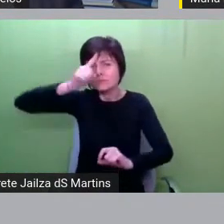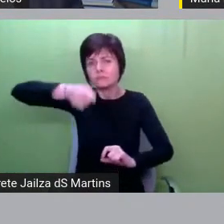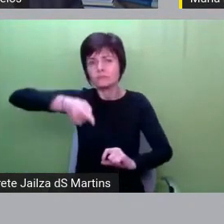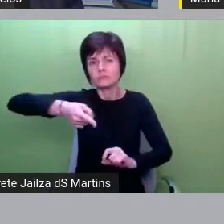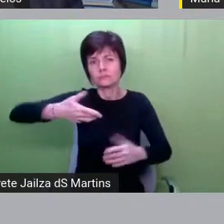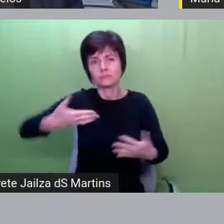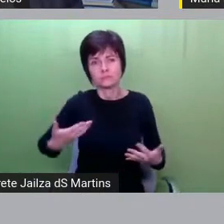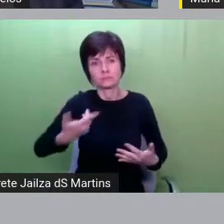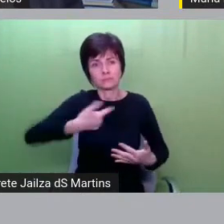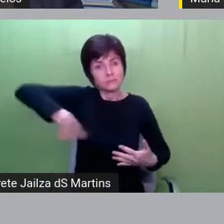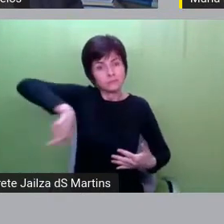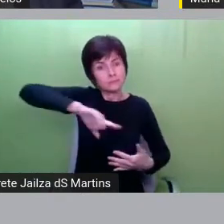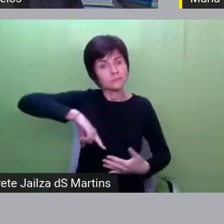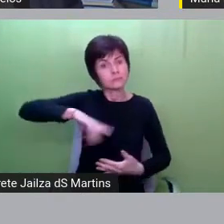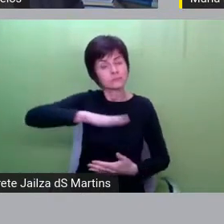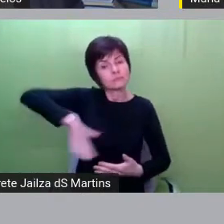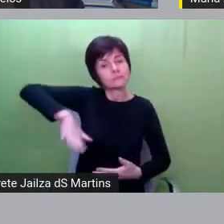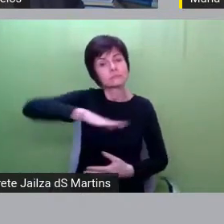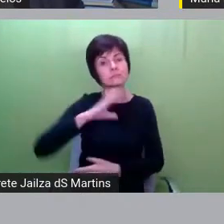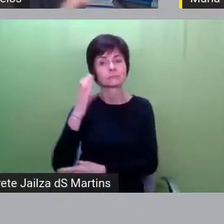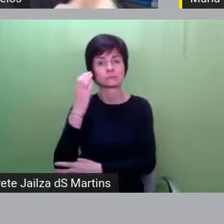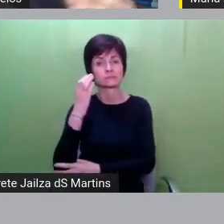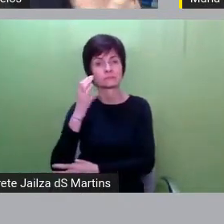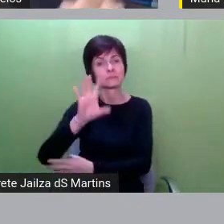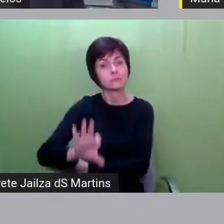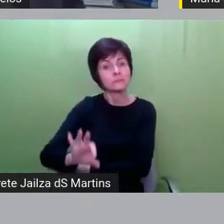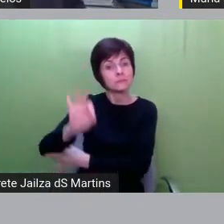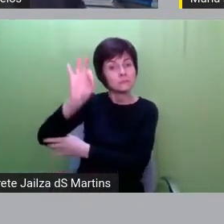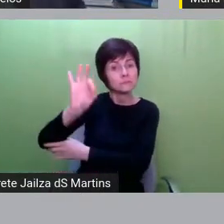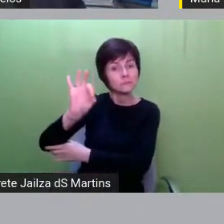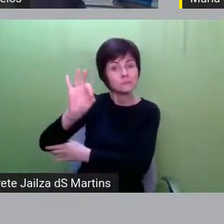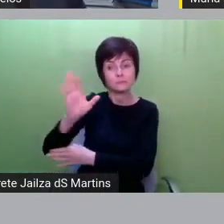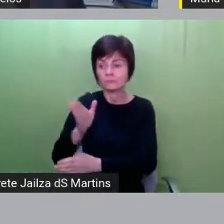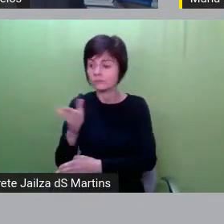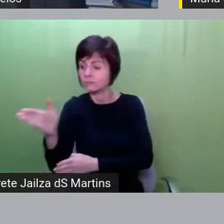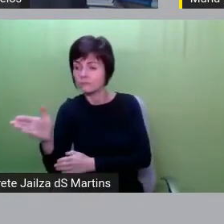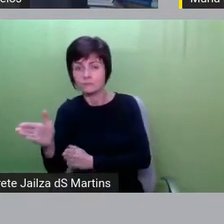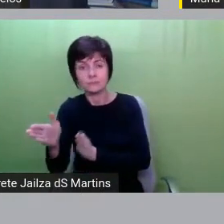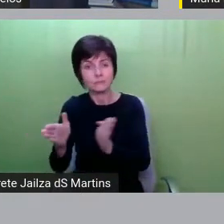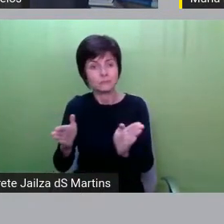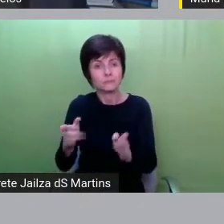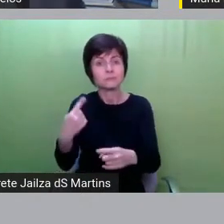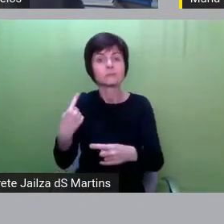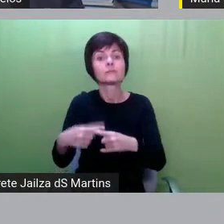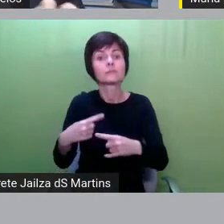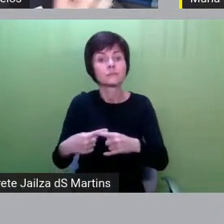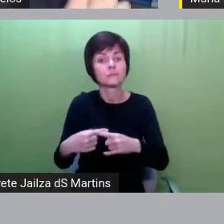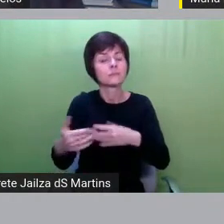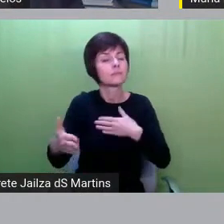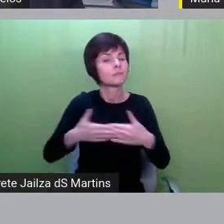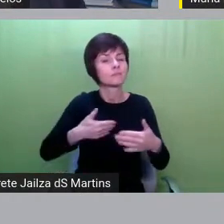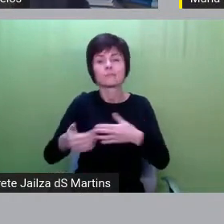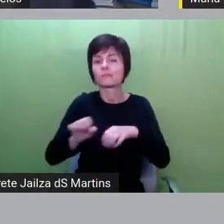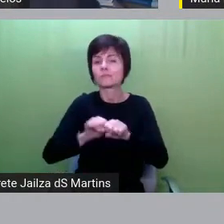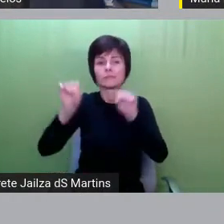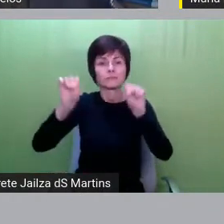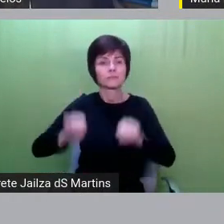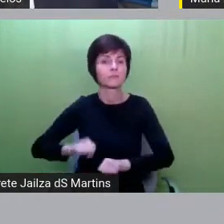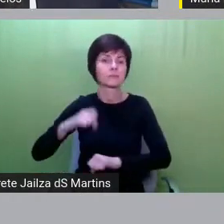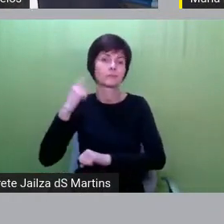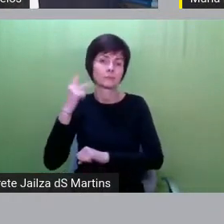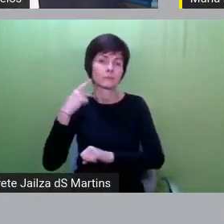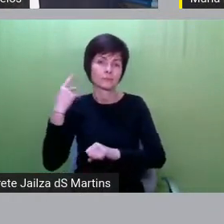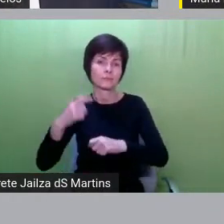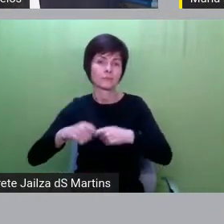nós cientistas a escolha, a preferência por uma ou outra? Porque qualquer sistema político e econômico